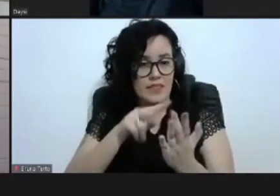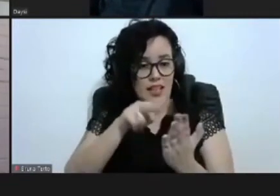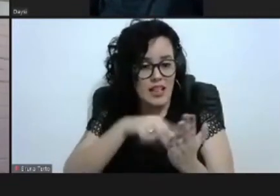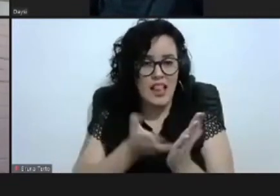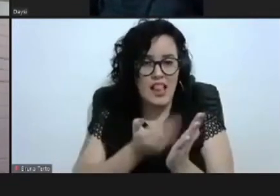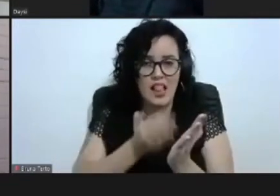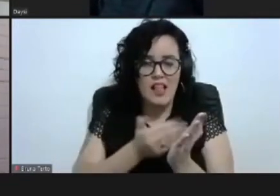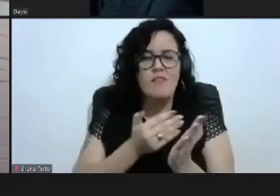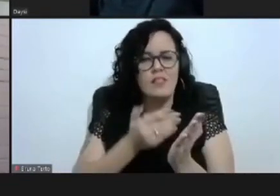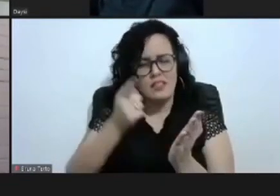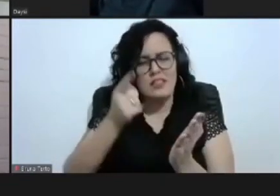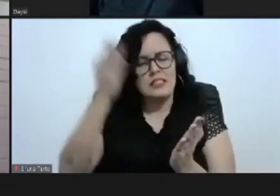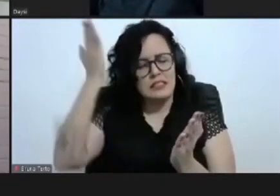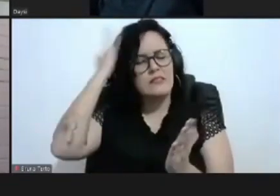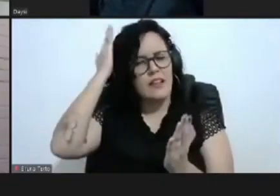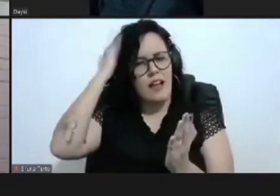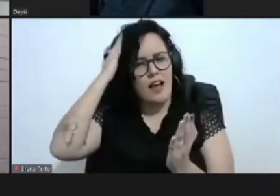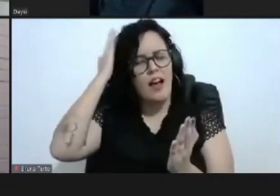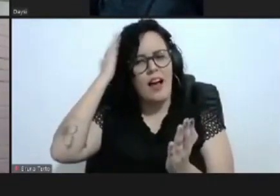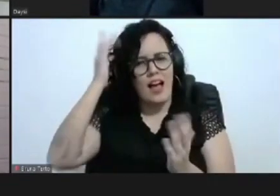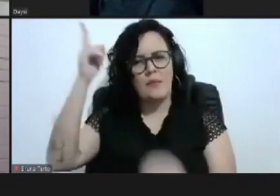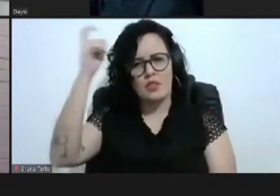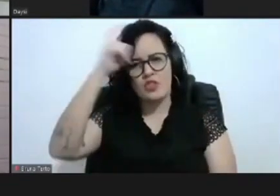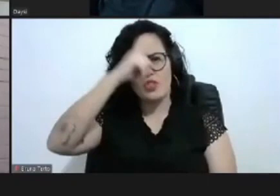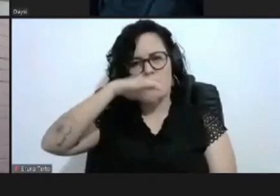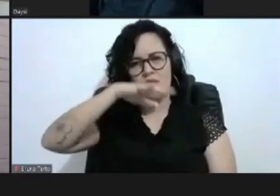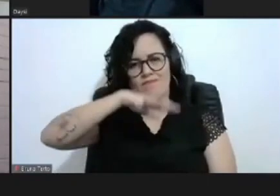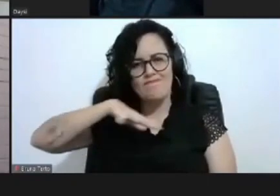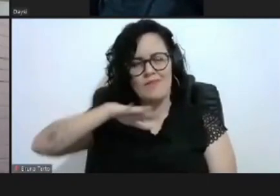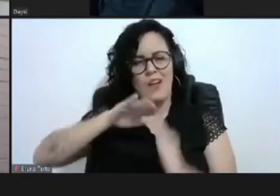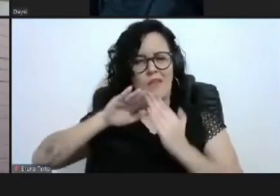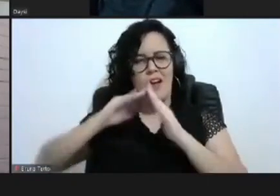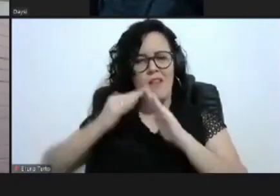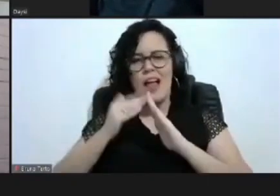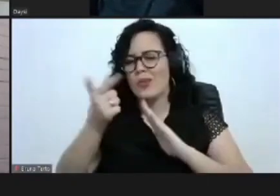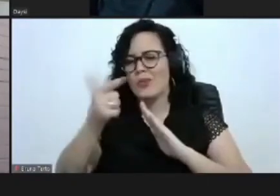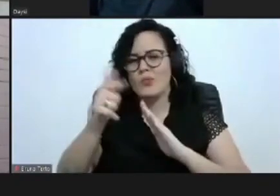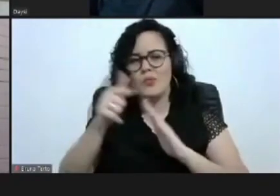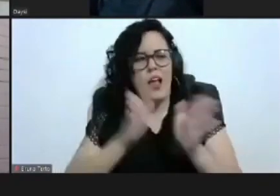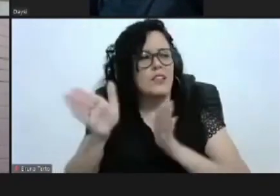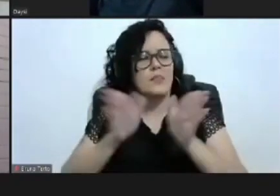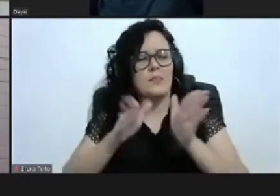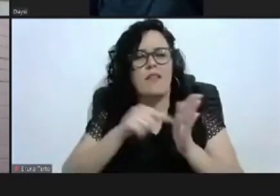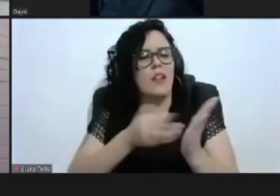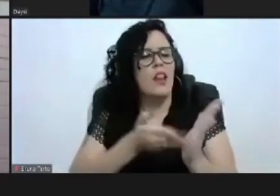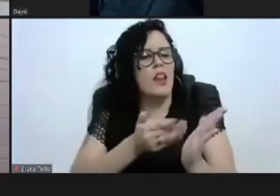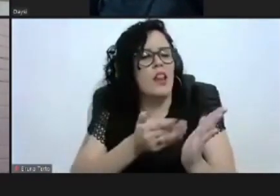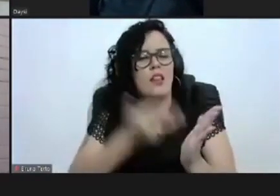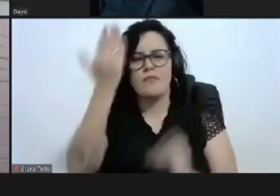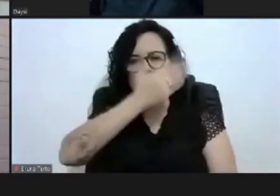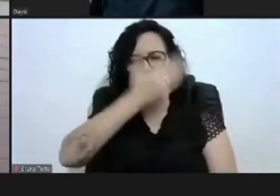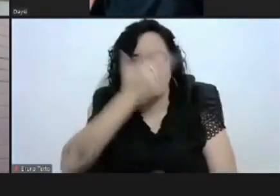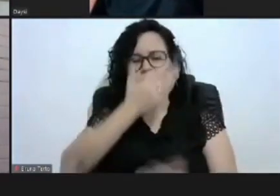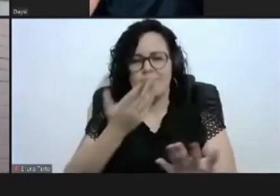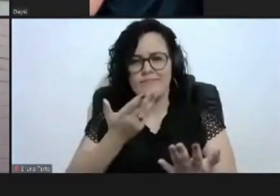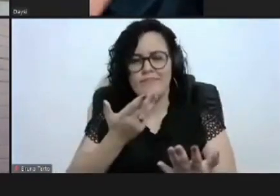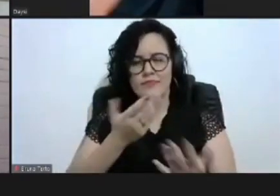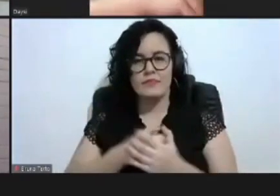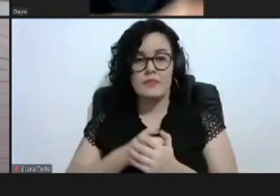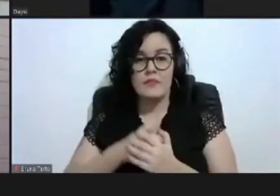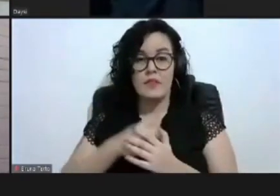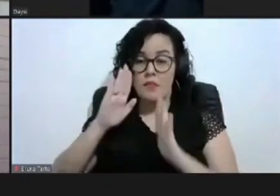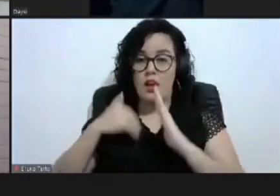gente sabe como que é mais complicado, né, nas periferias. Mas eu lembro, sim, em casa a gente tinha